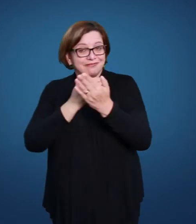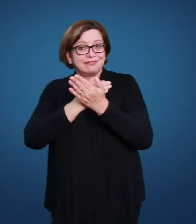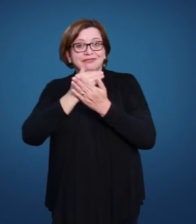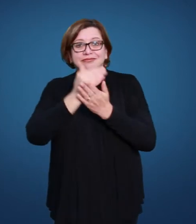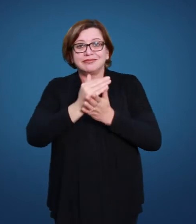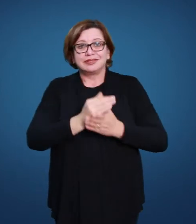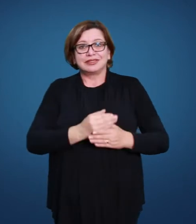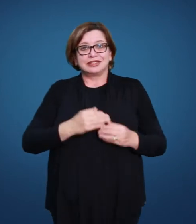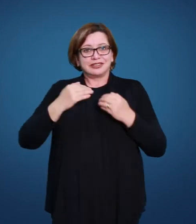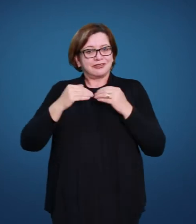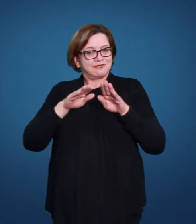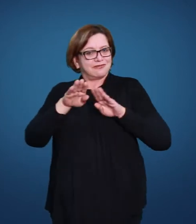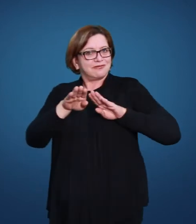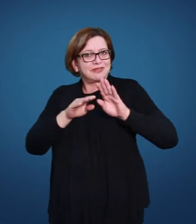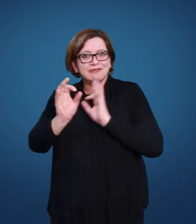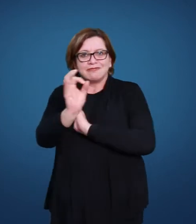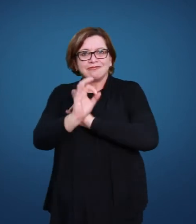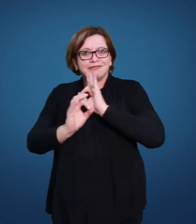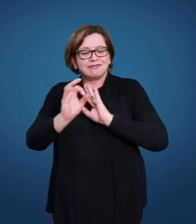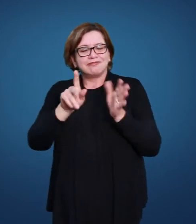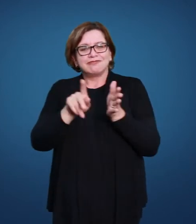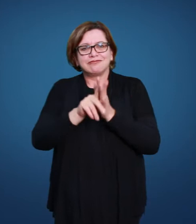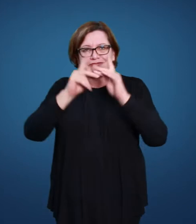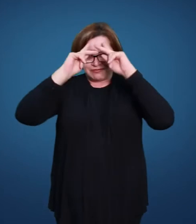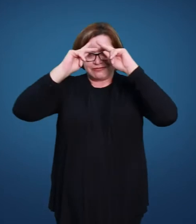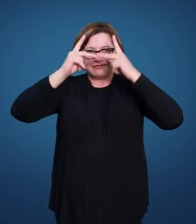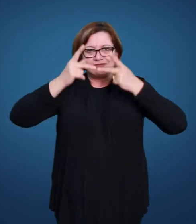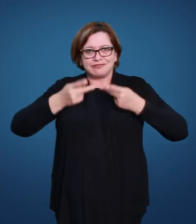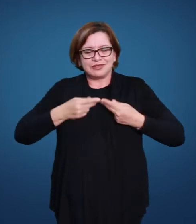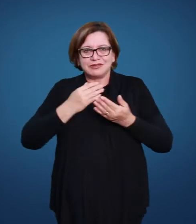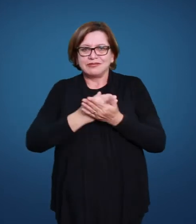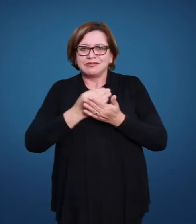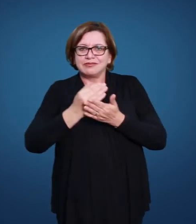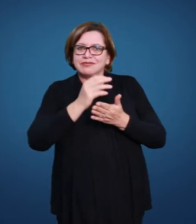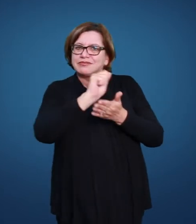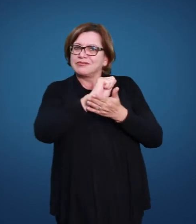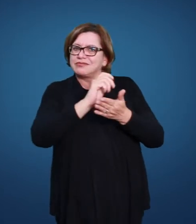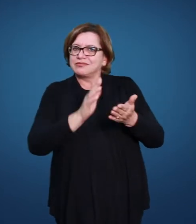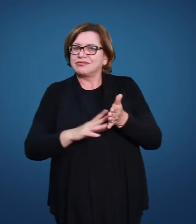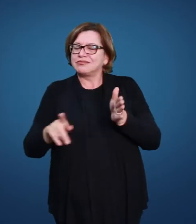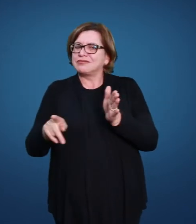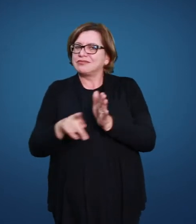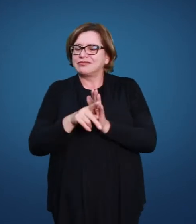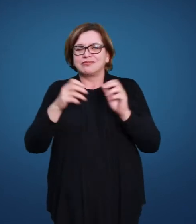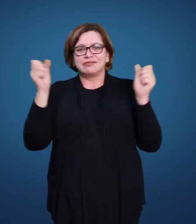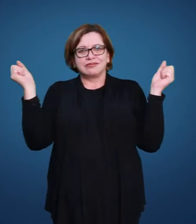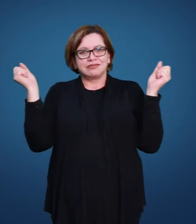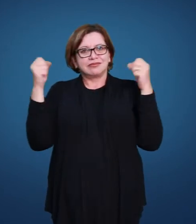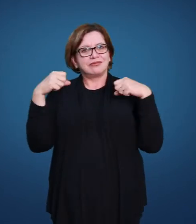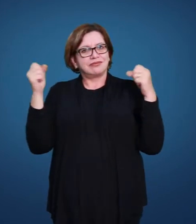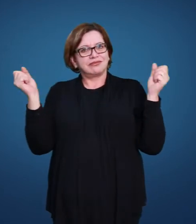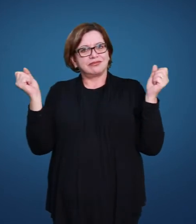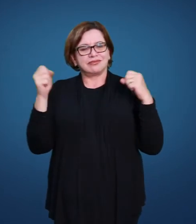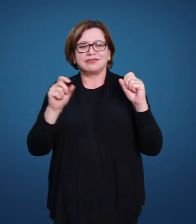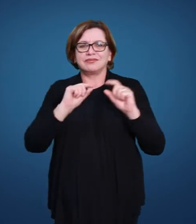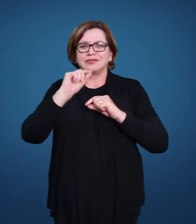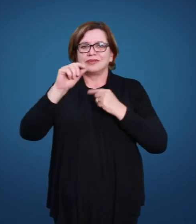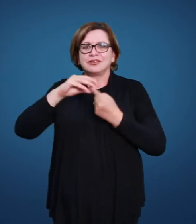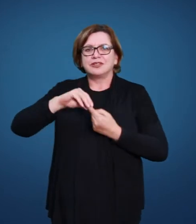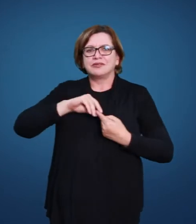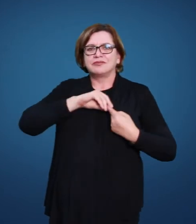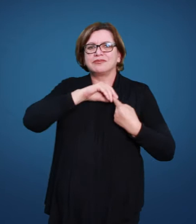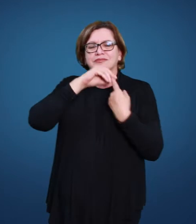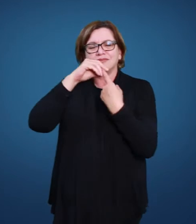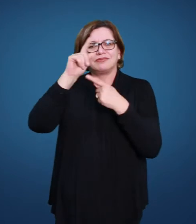do movimento humano e o surgimento das atividades que hoje compõem o escopo de conteúdos da educação física. O principal é que